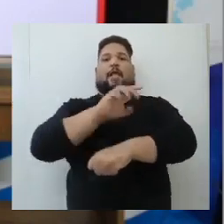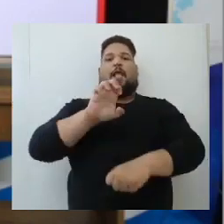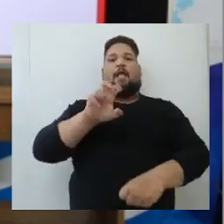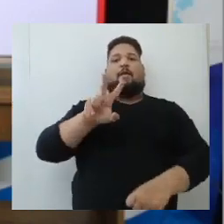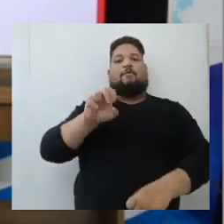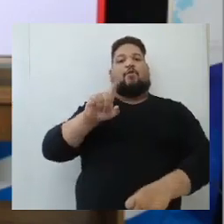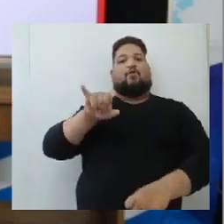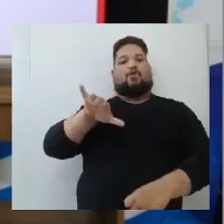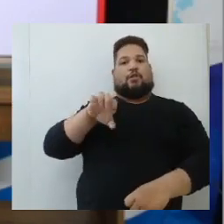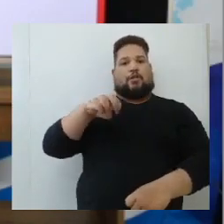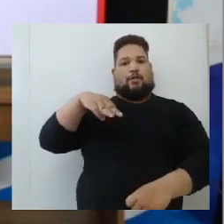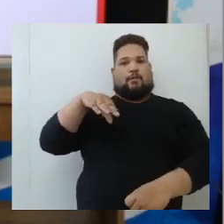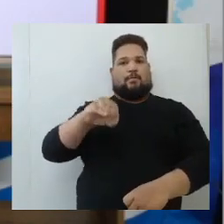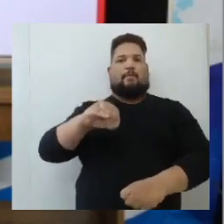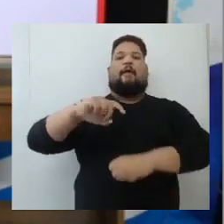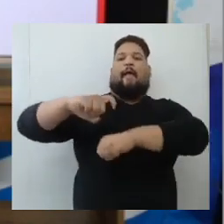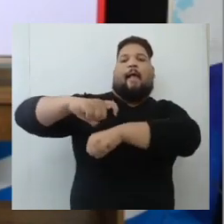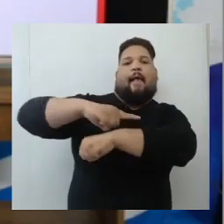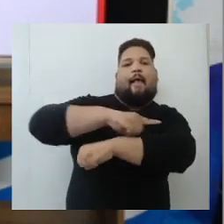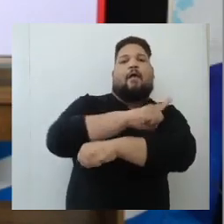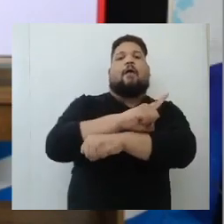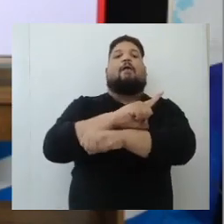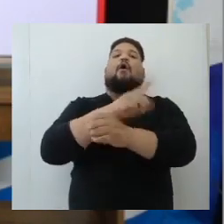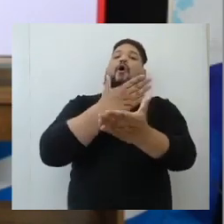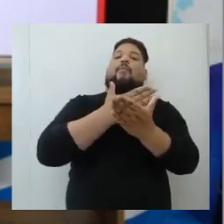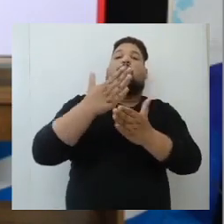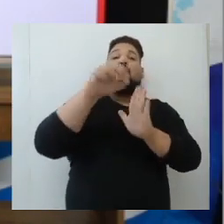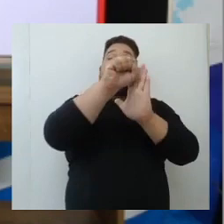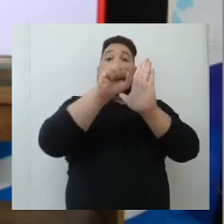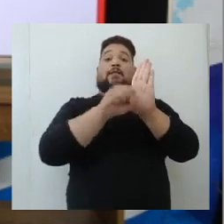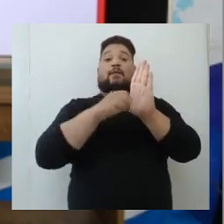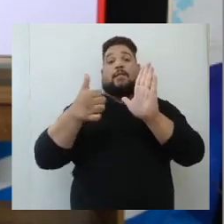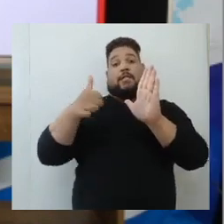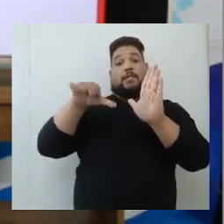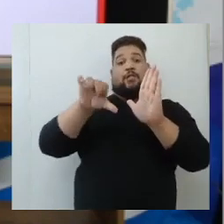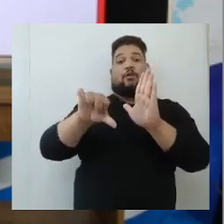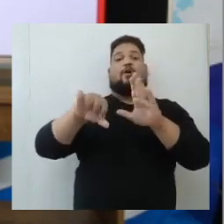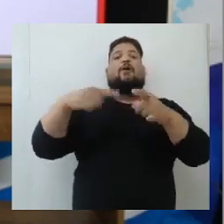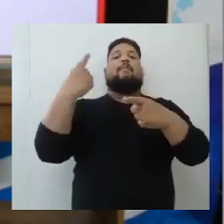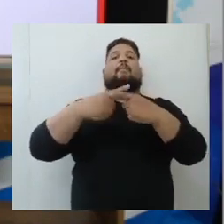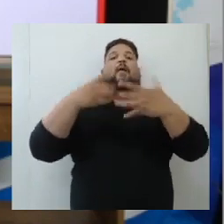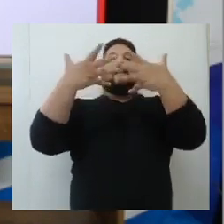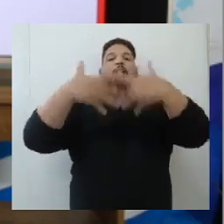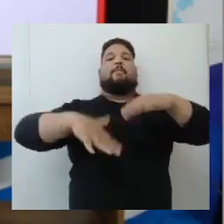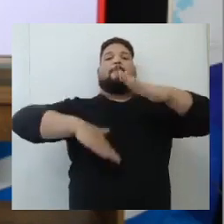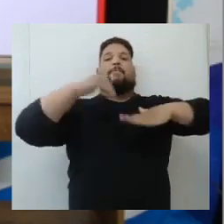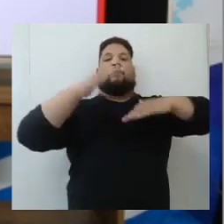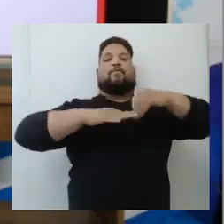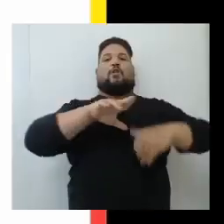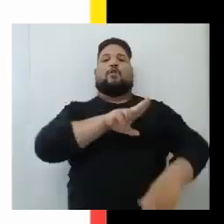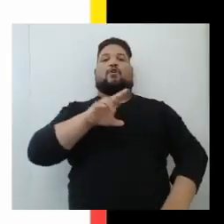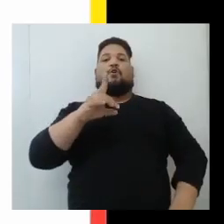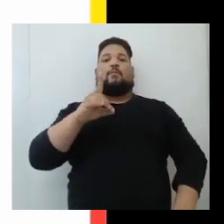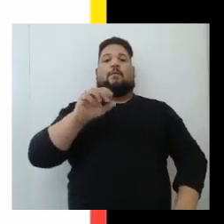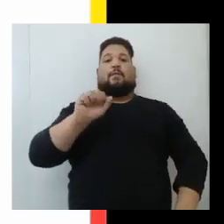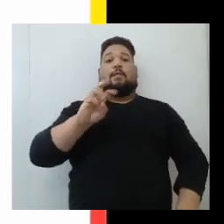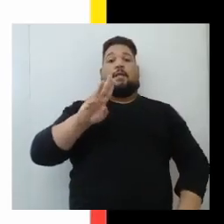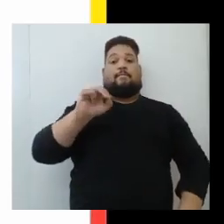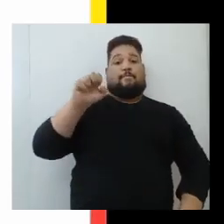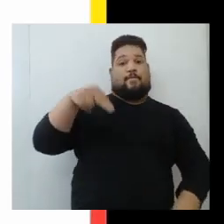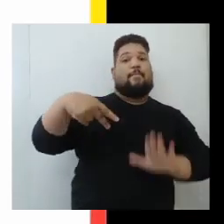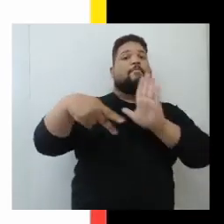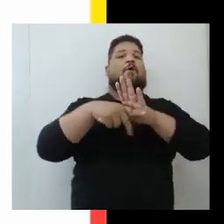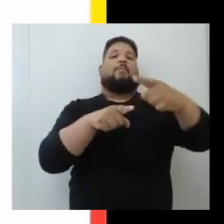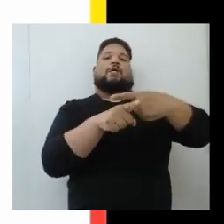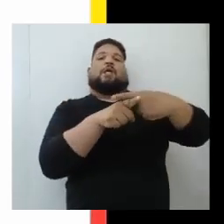que entrou em baila a partir do século XIX com o naturalista inglês Charles Darwin. Vamos